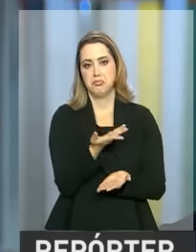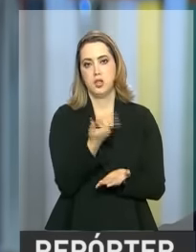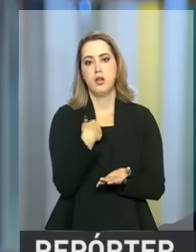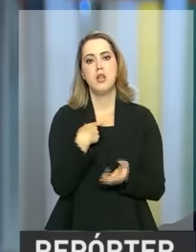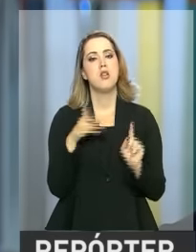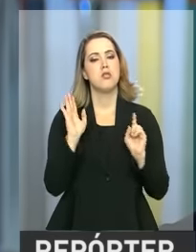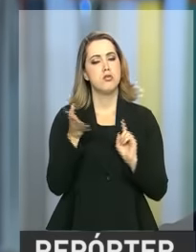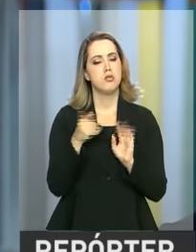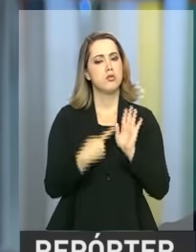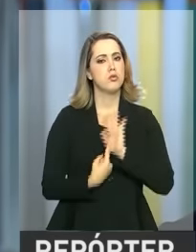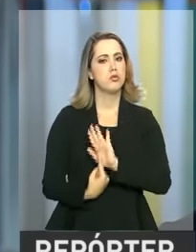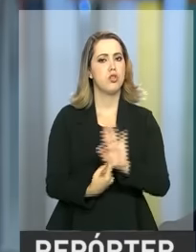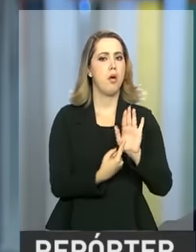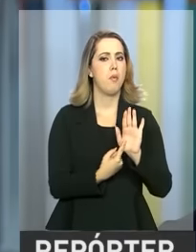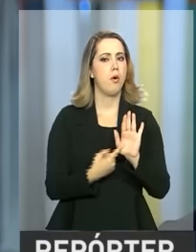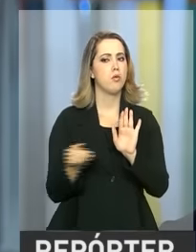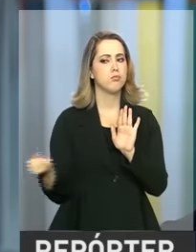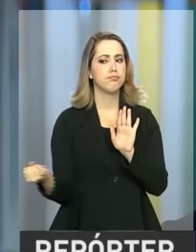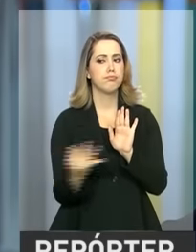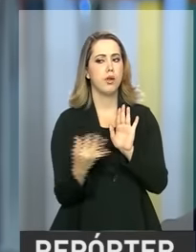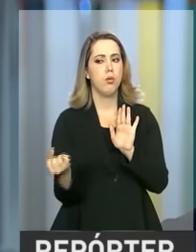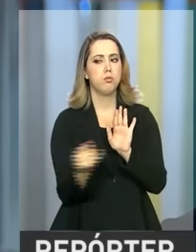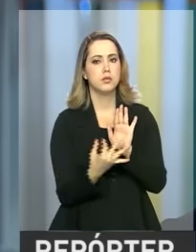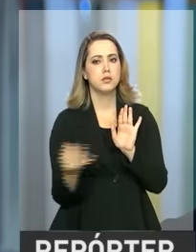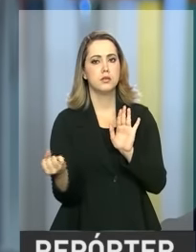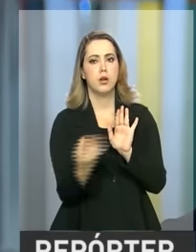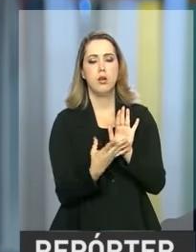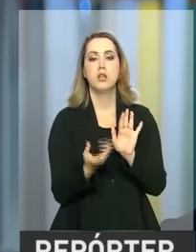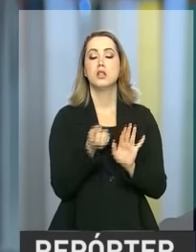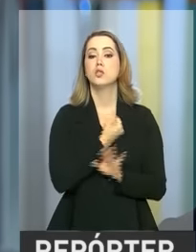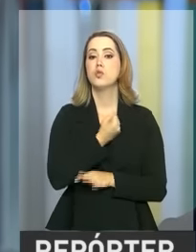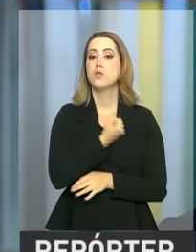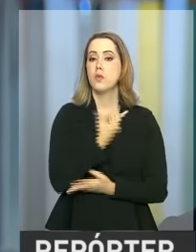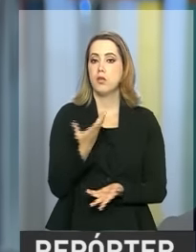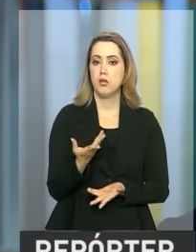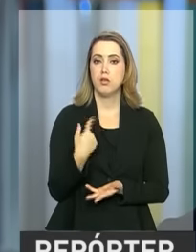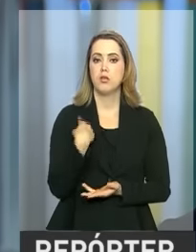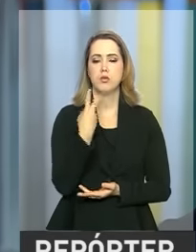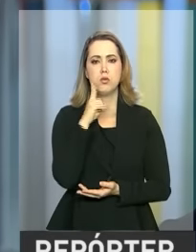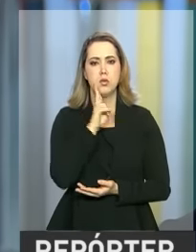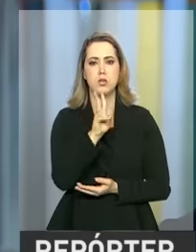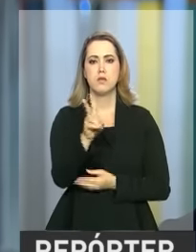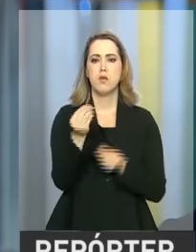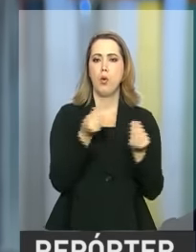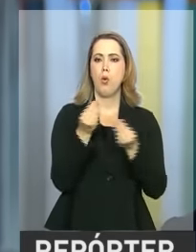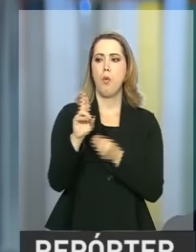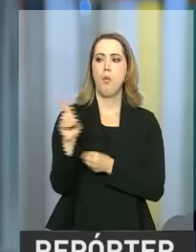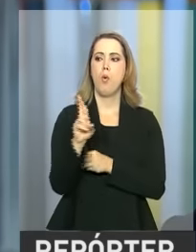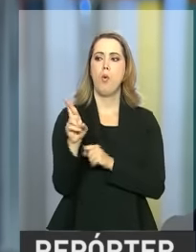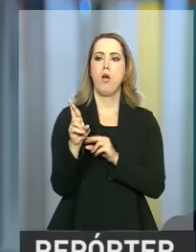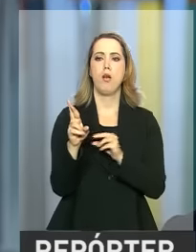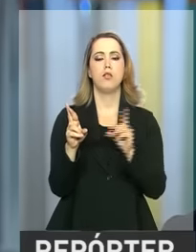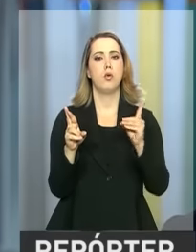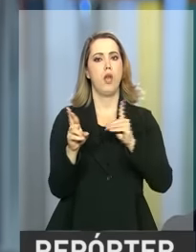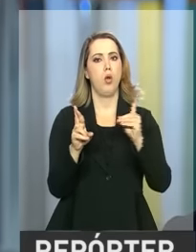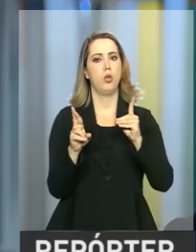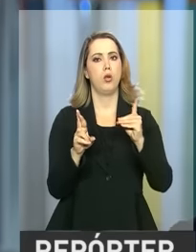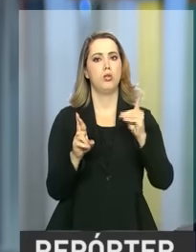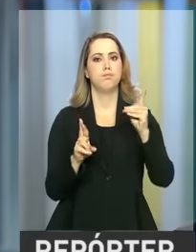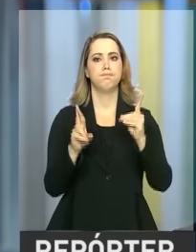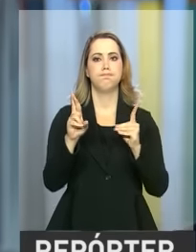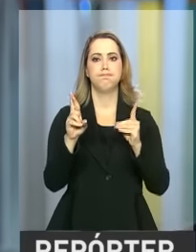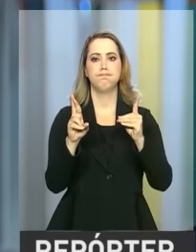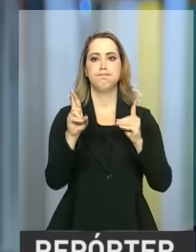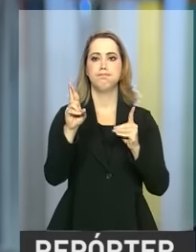em determinados indicadores. Nós vemos aí, por exemplo, como o real ganha valor, moedas estrangeiras